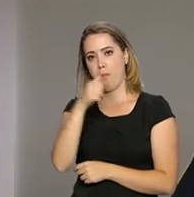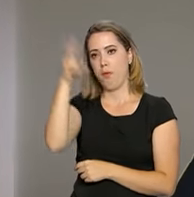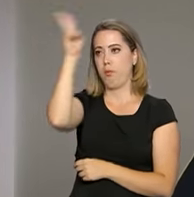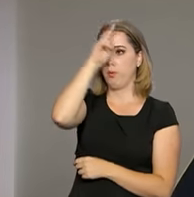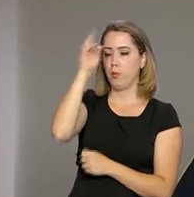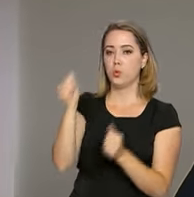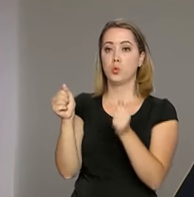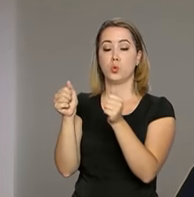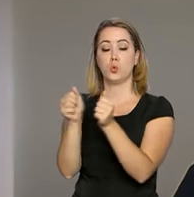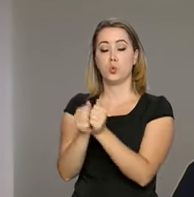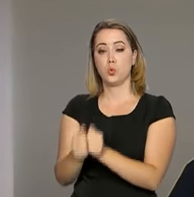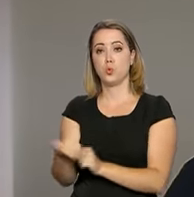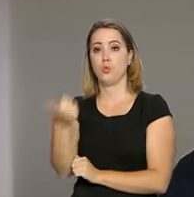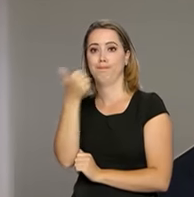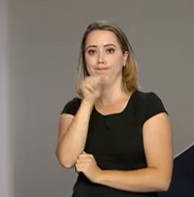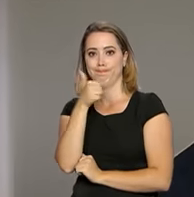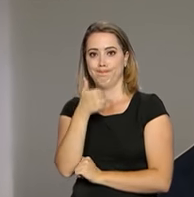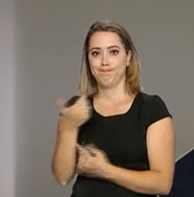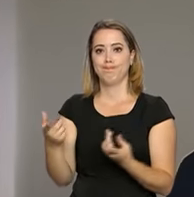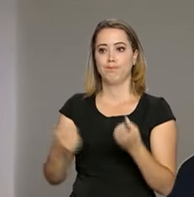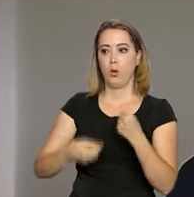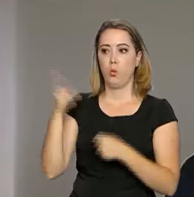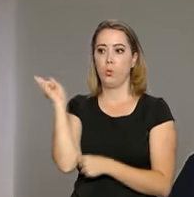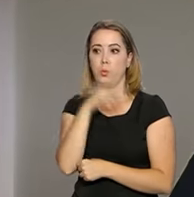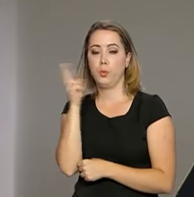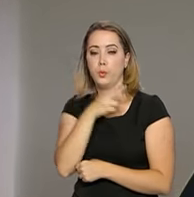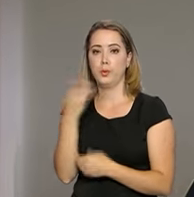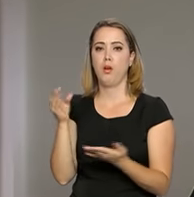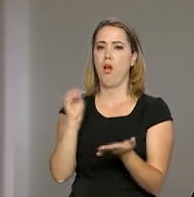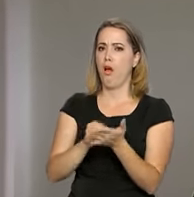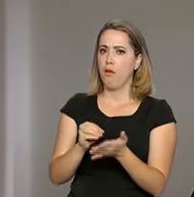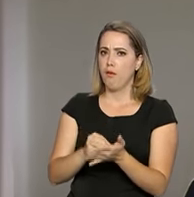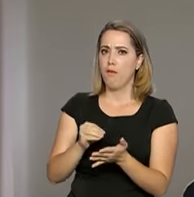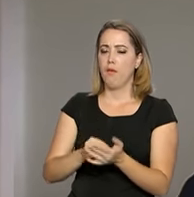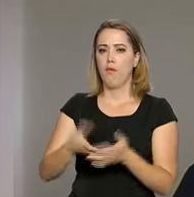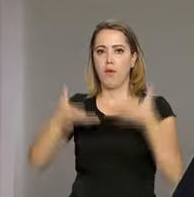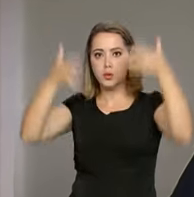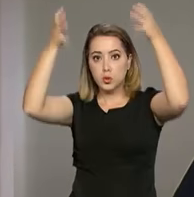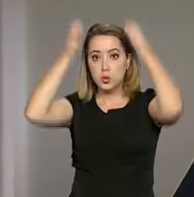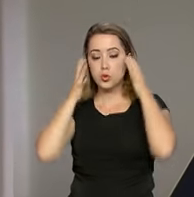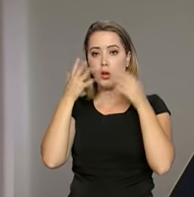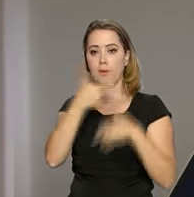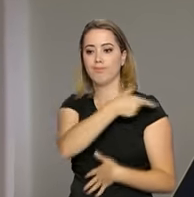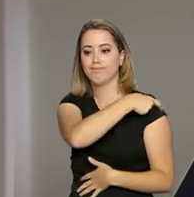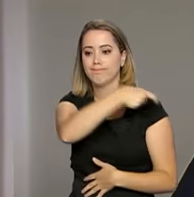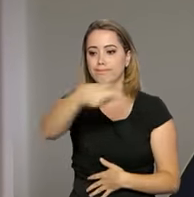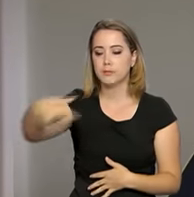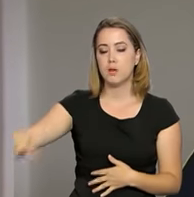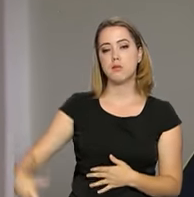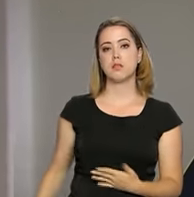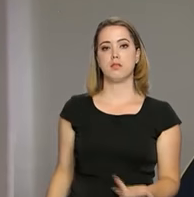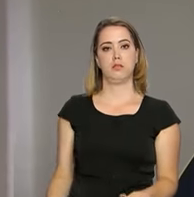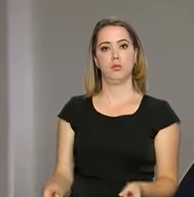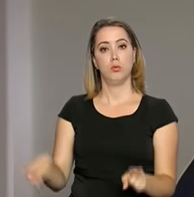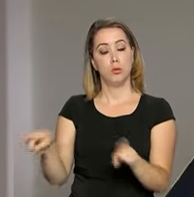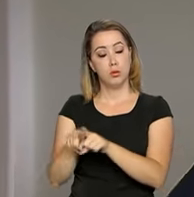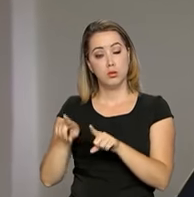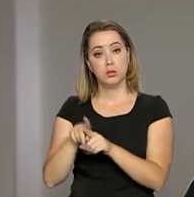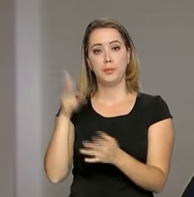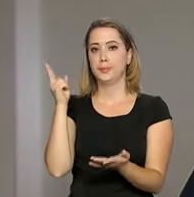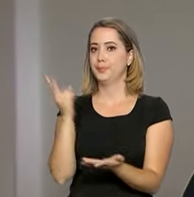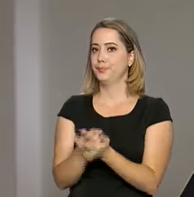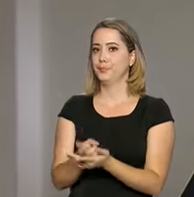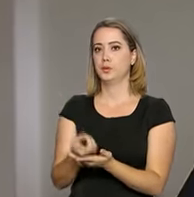ultrapassagem indevida eh o a falta de de itens de segurança como eh capacete cinto de segurança né e as próprias e a